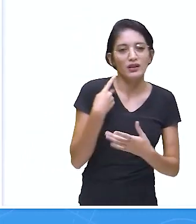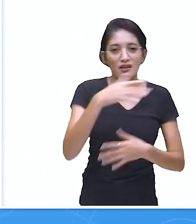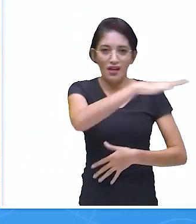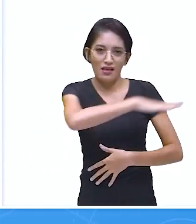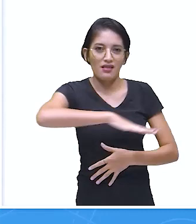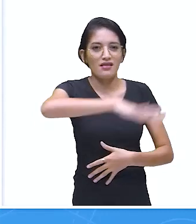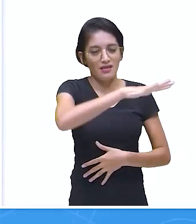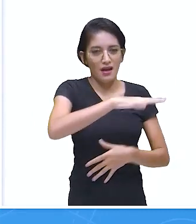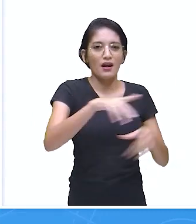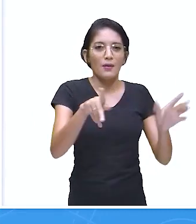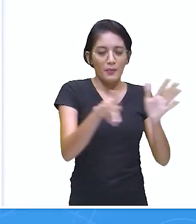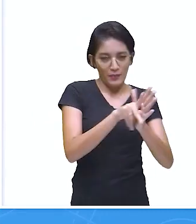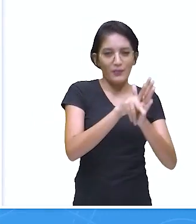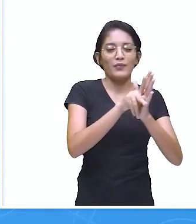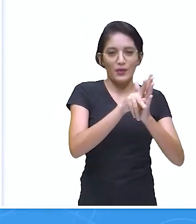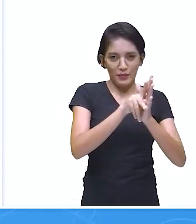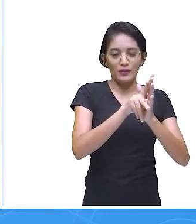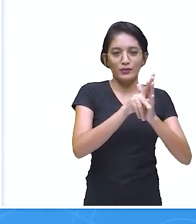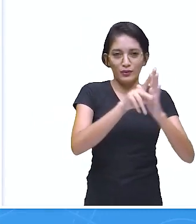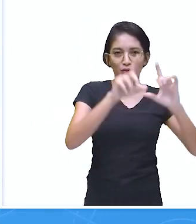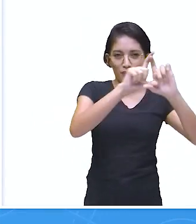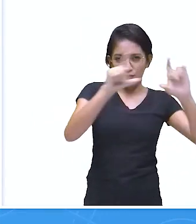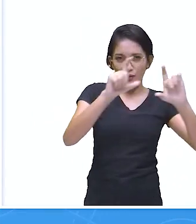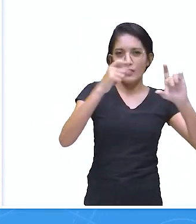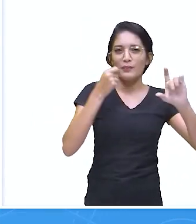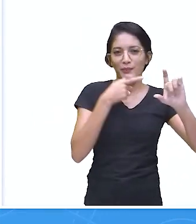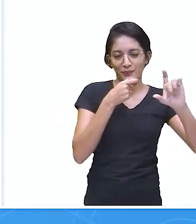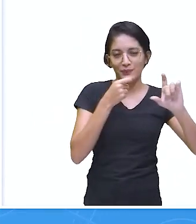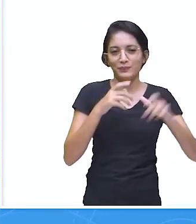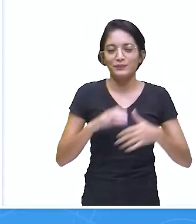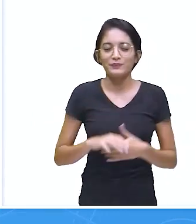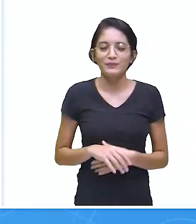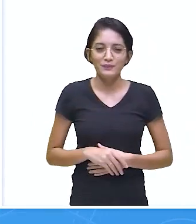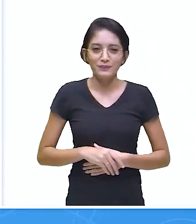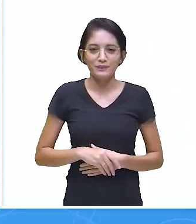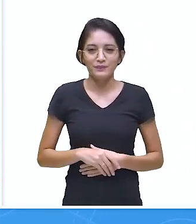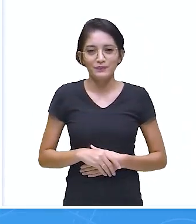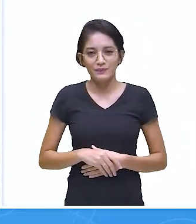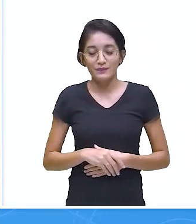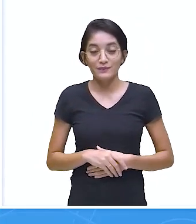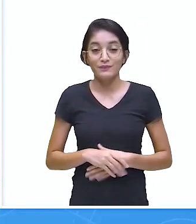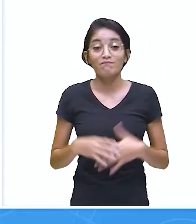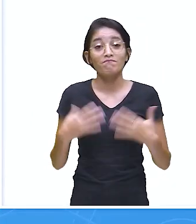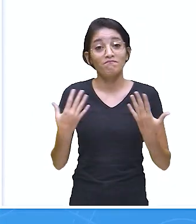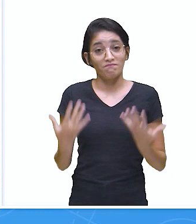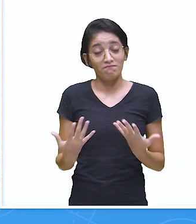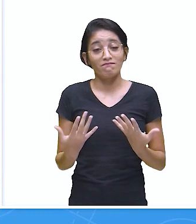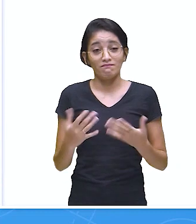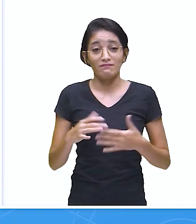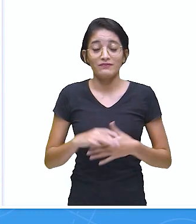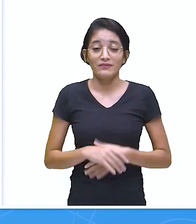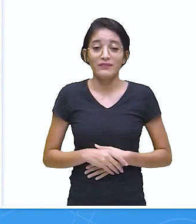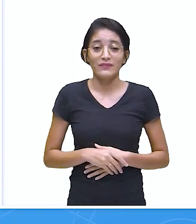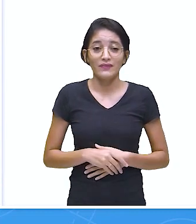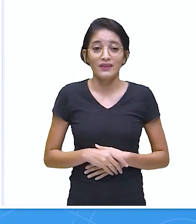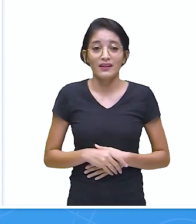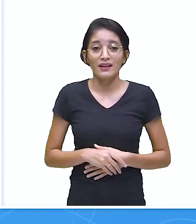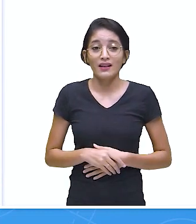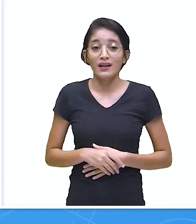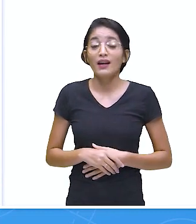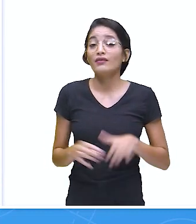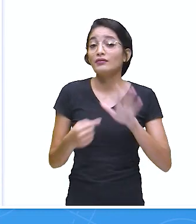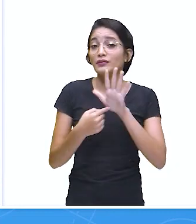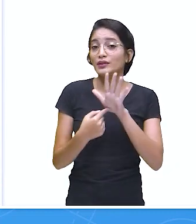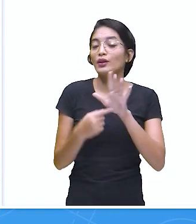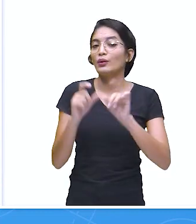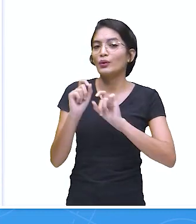universo da charge. Tá bom? Muito bem, vamos prosseguindo, olha só. Além disso, ele vai trazer